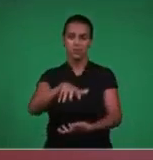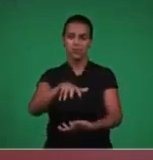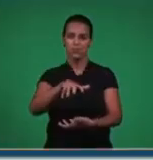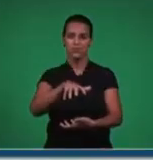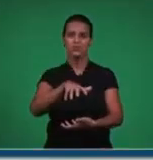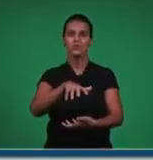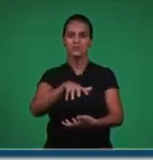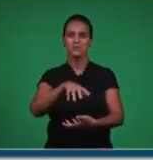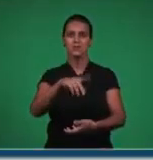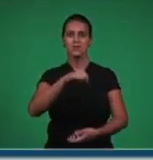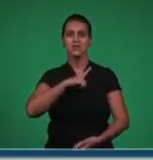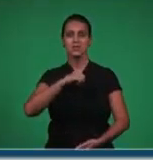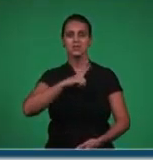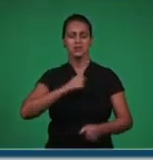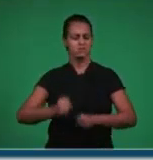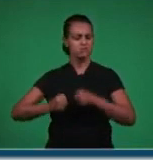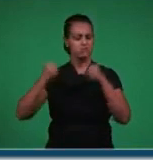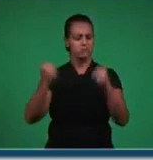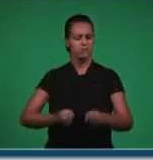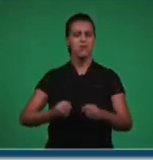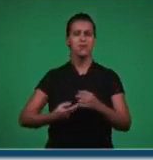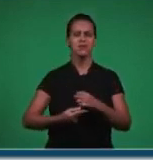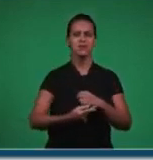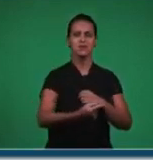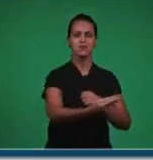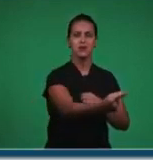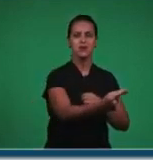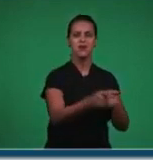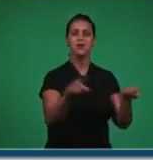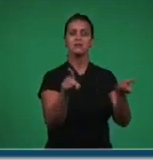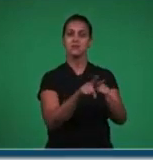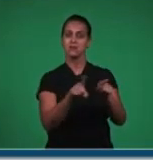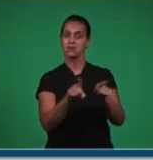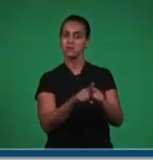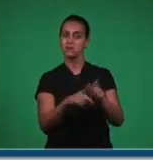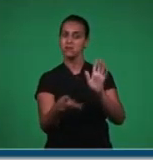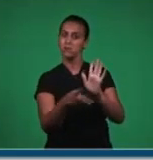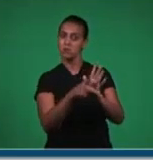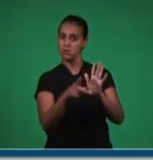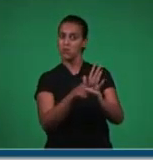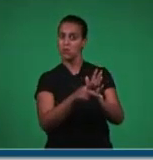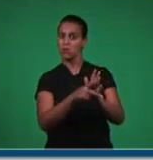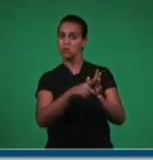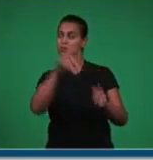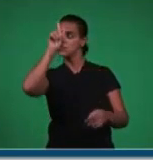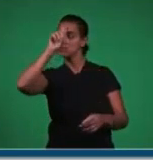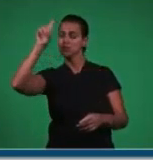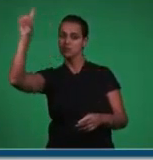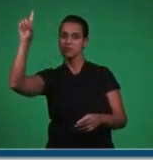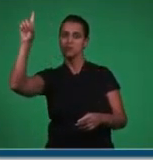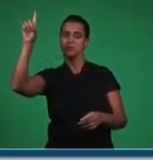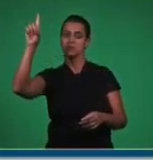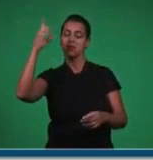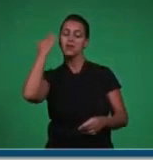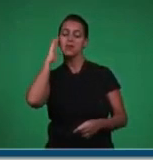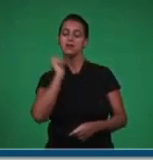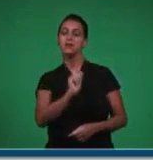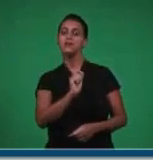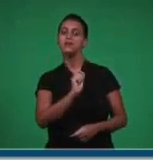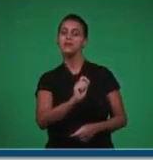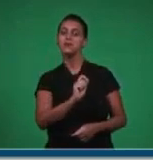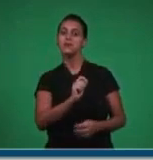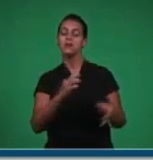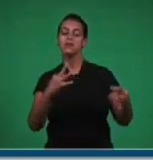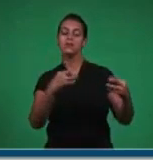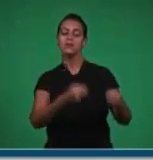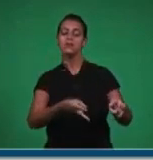poder, como a sua divindade, se entendem e claramente se veem pelas coisas